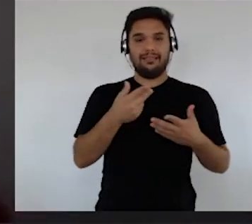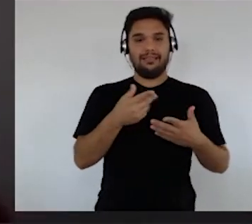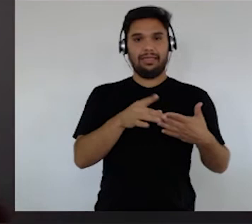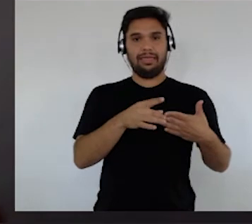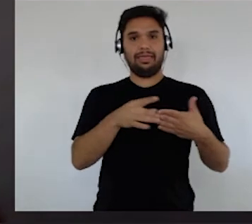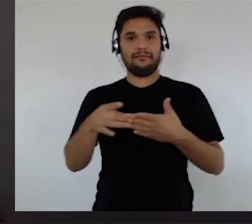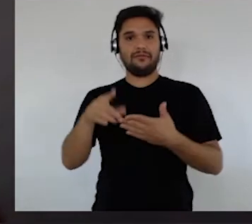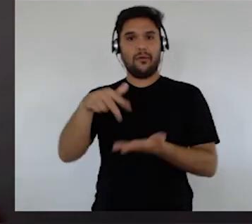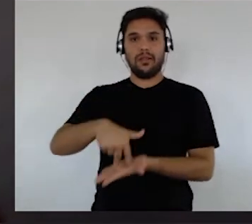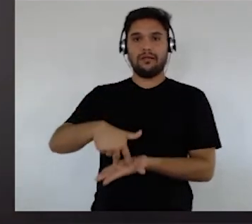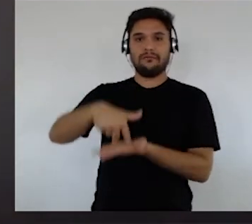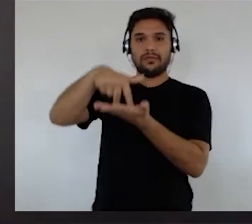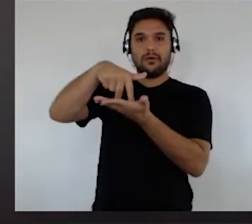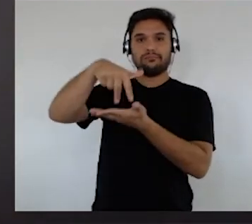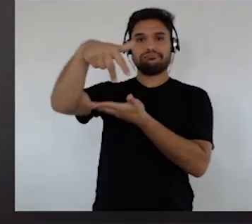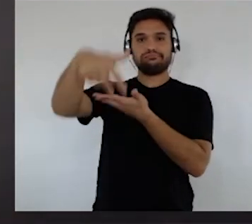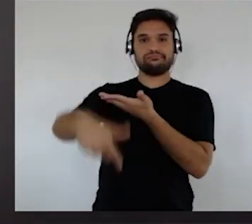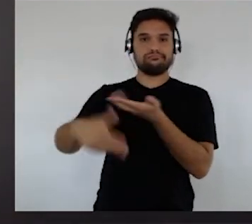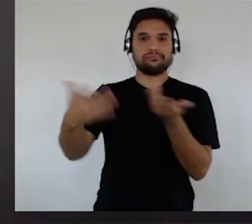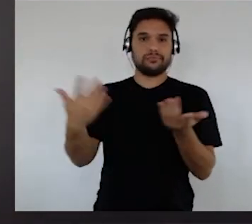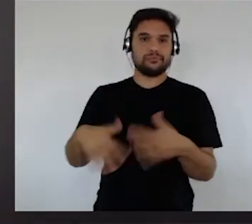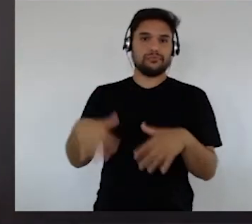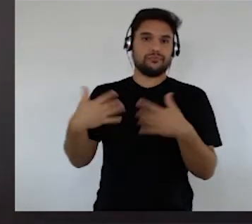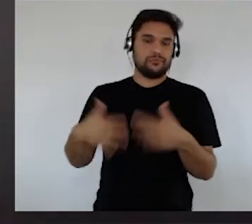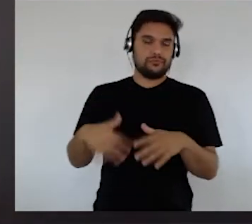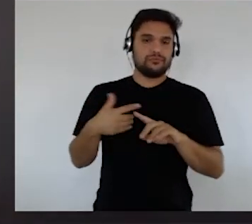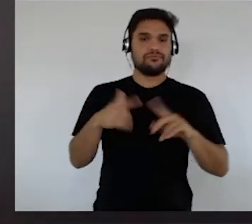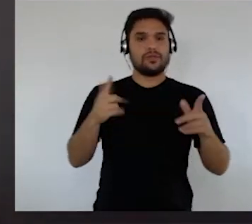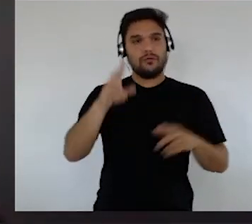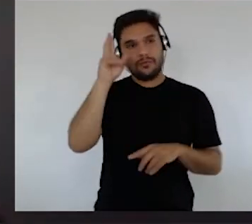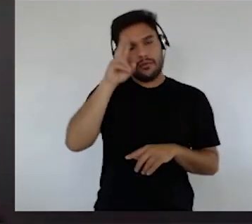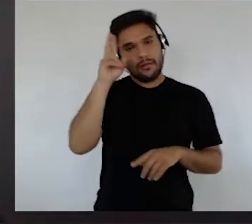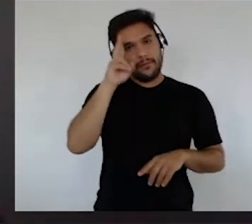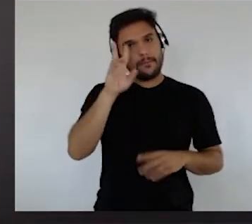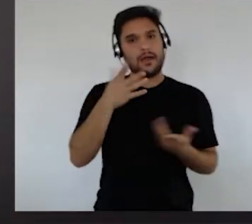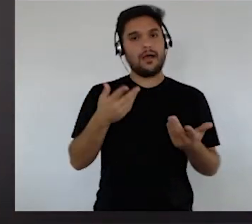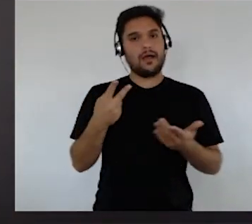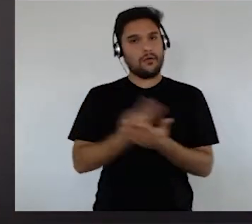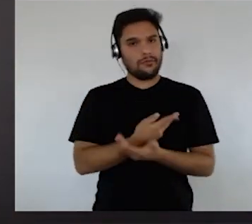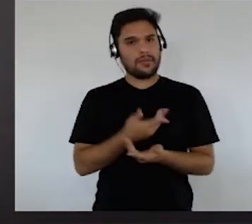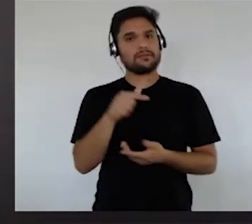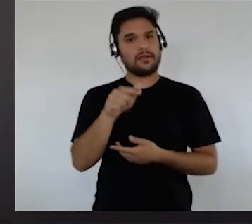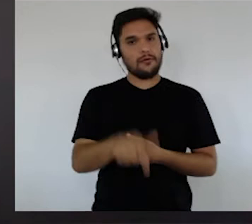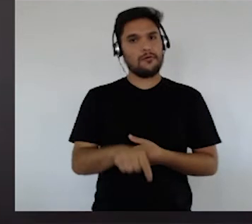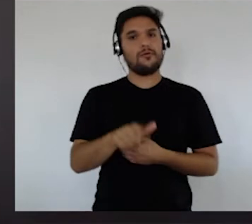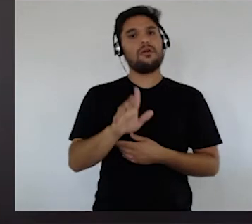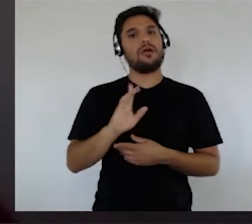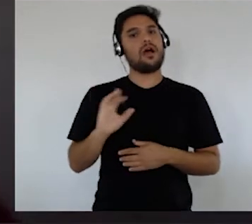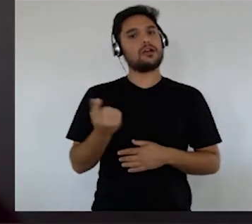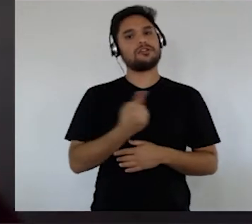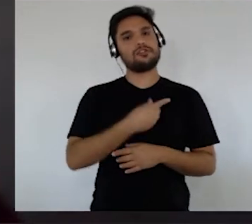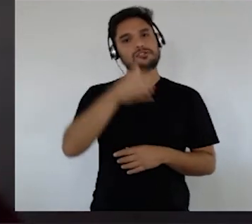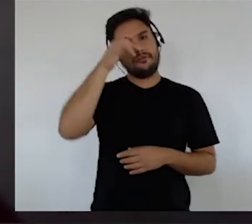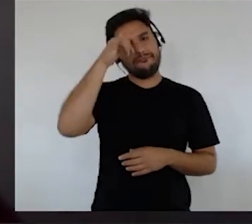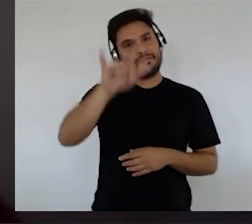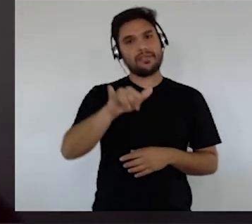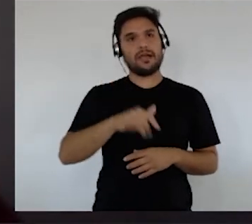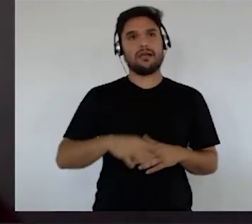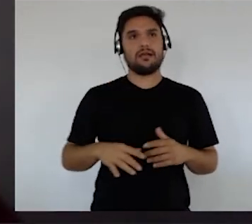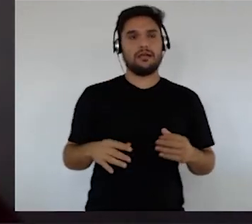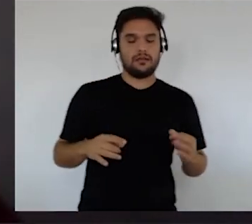todo mundo aqui já sabe. Então, lembremos, né, de fatos e de situações como essa para que a gente não